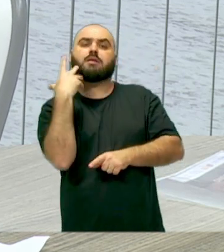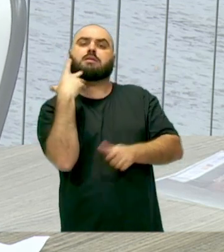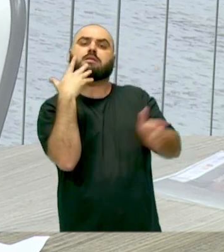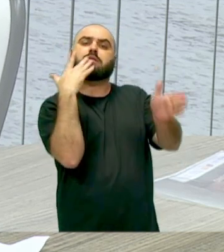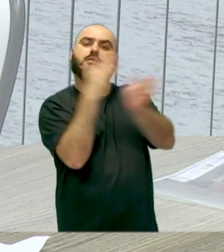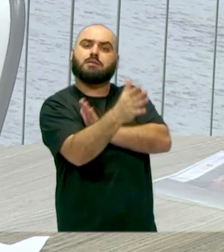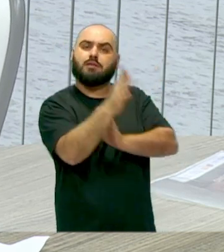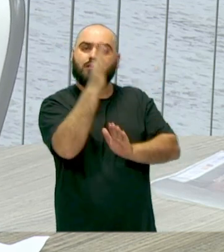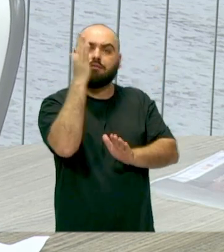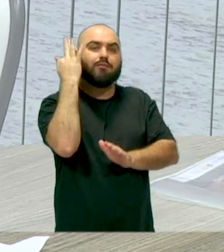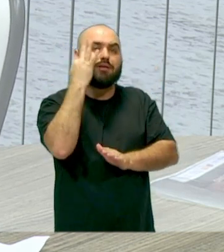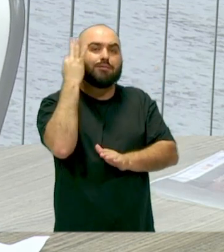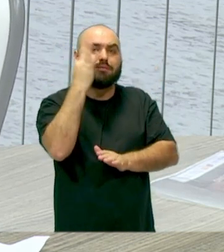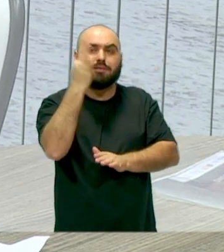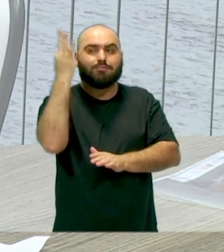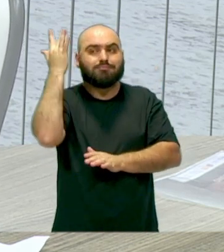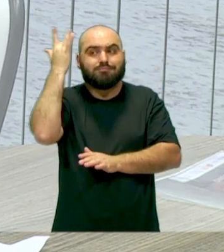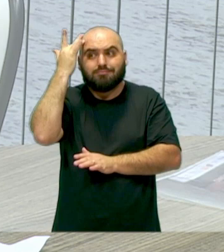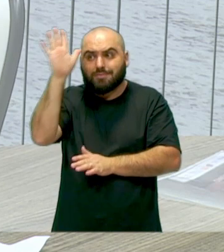sem ter esse conhecimento.